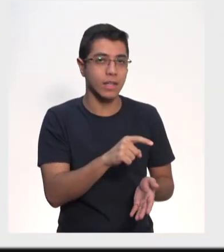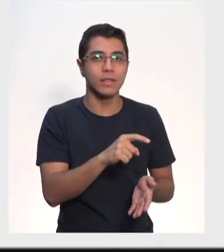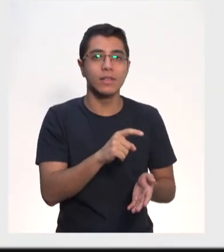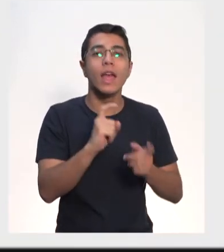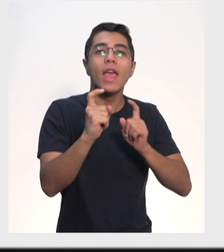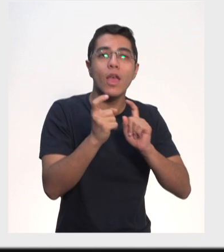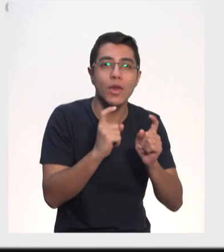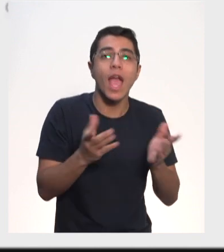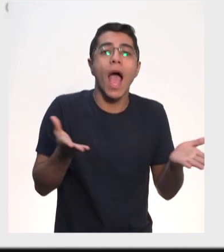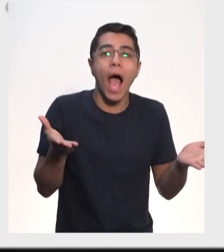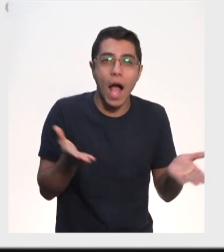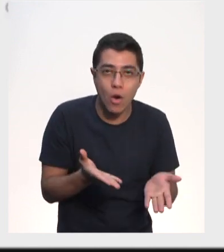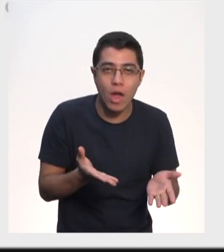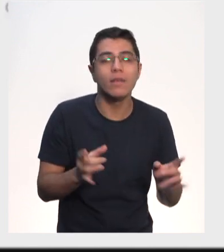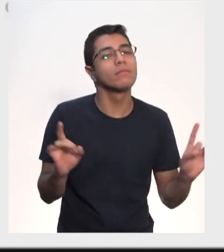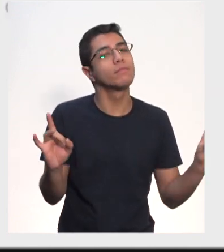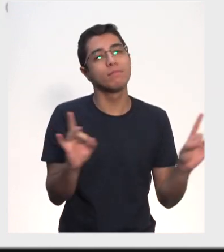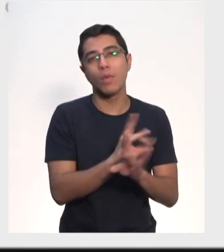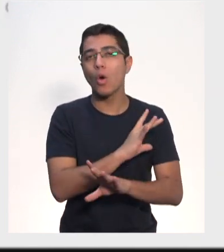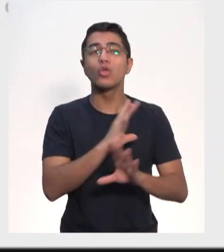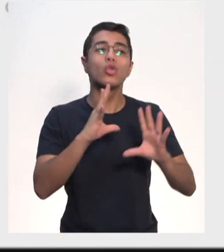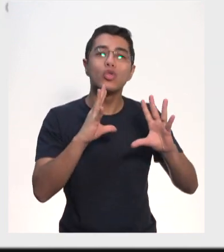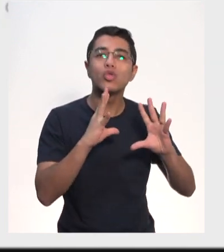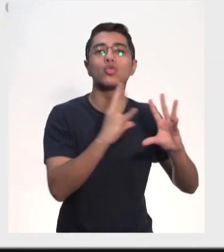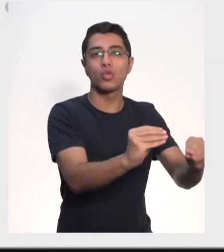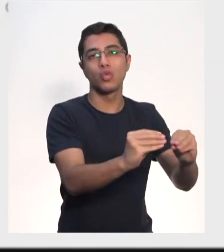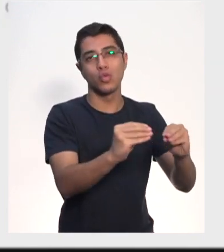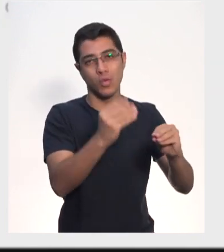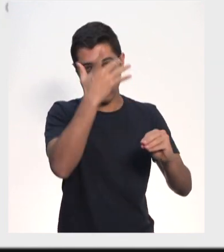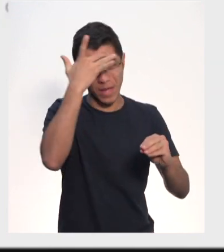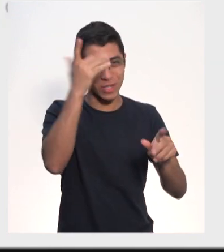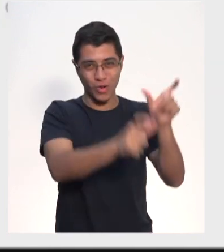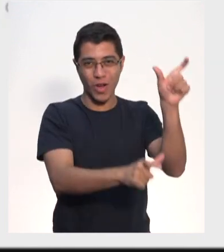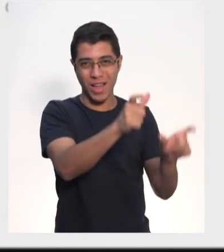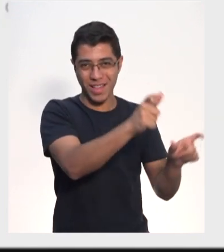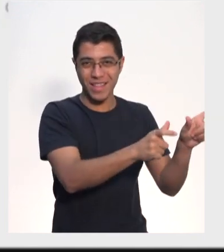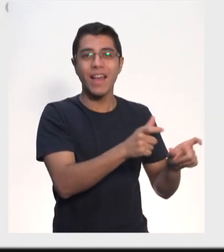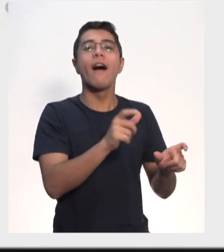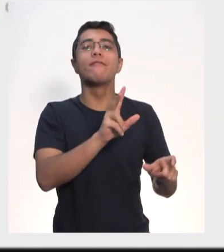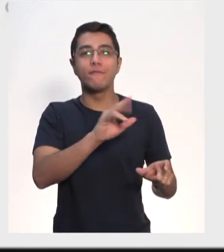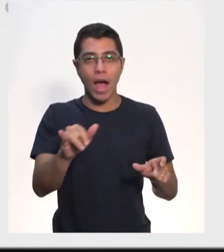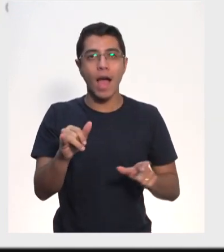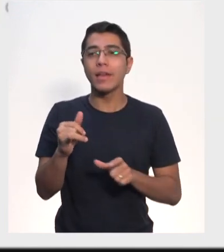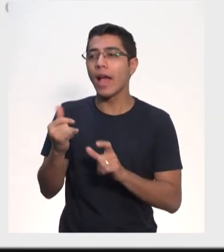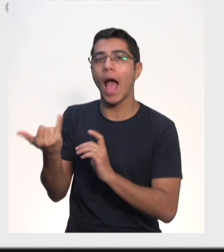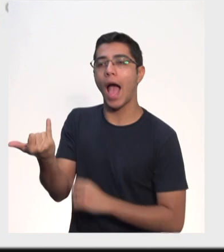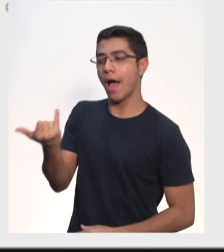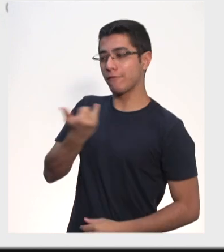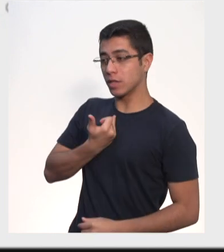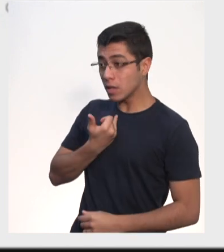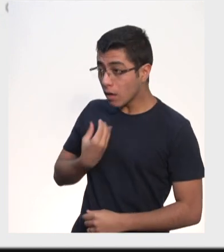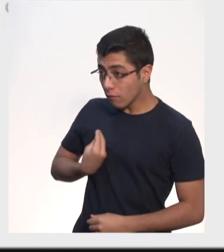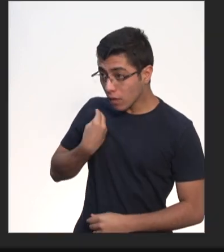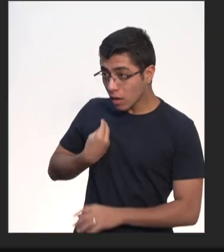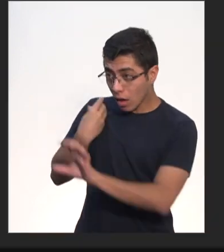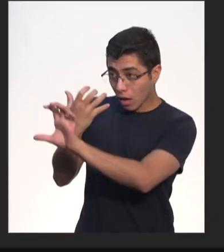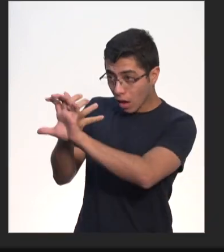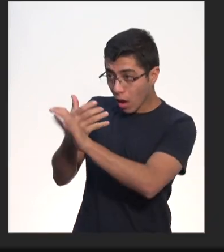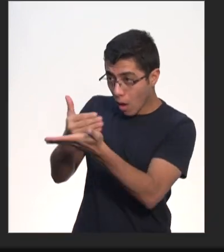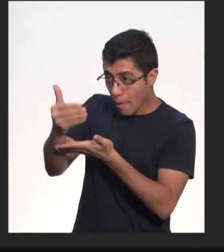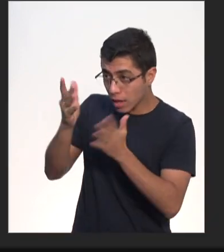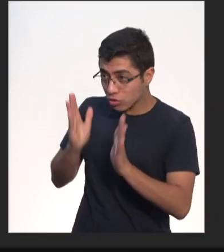Pronto, todos os participantes receberão uma informação de que está tendo uma videochamada.